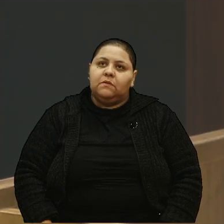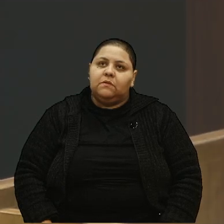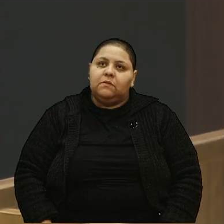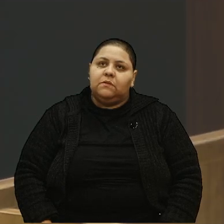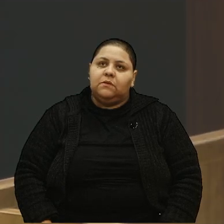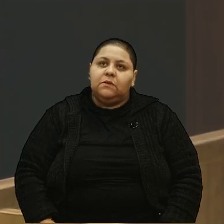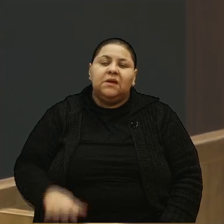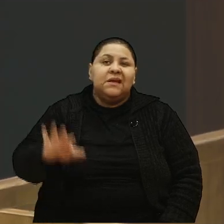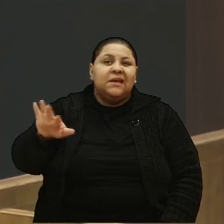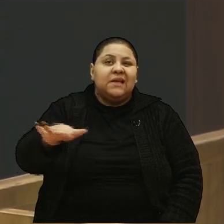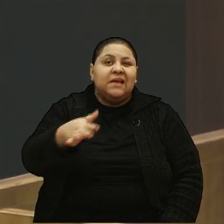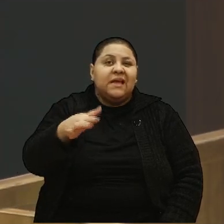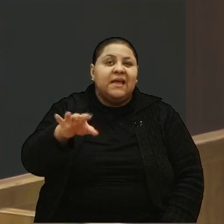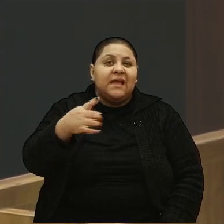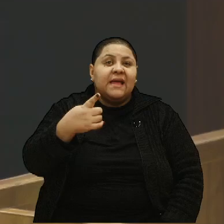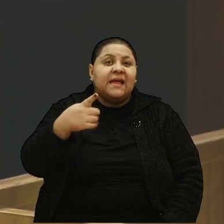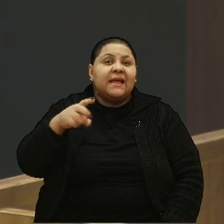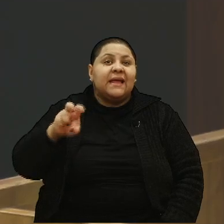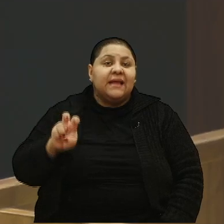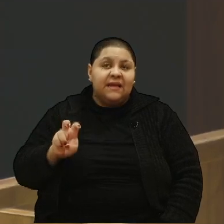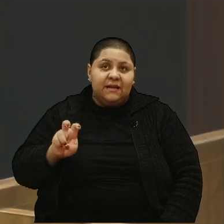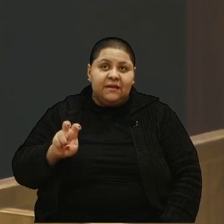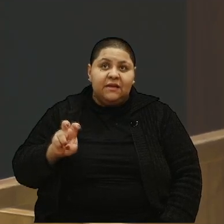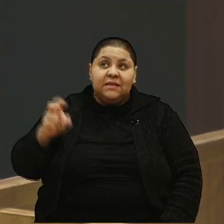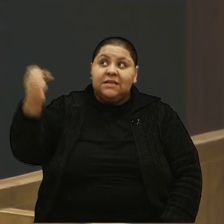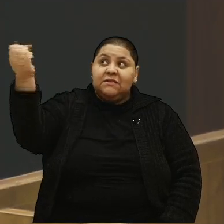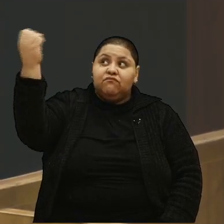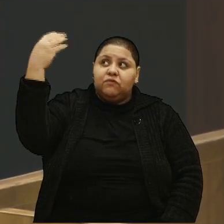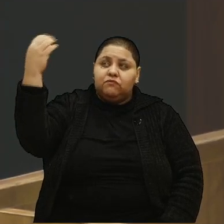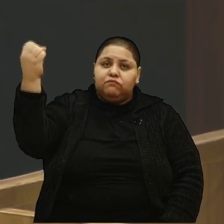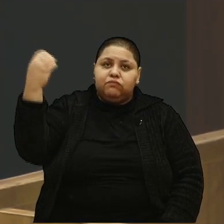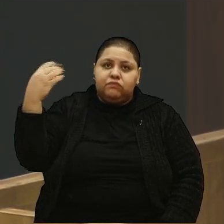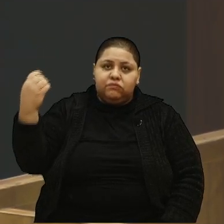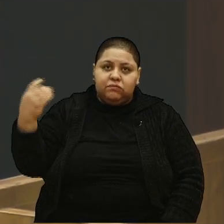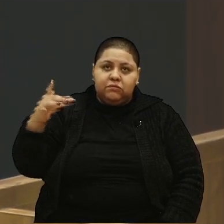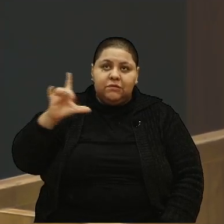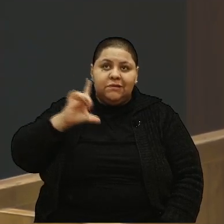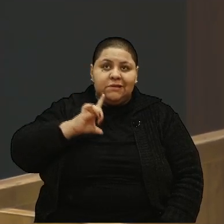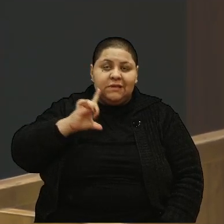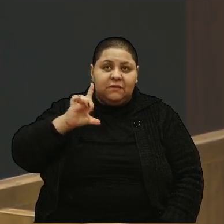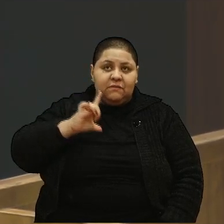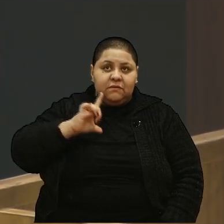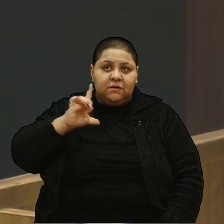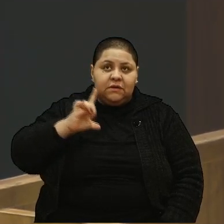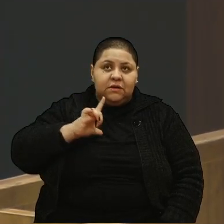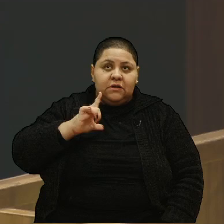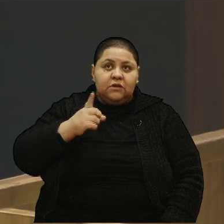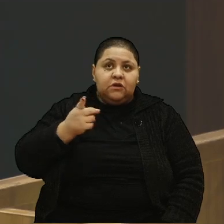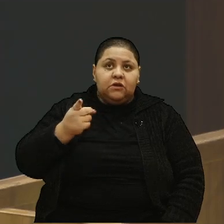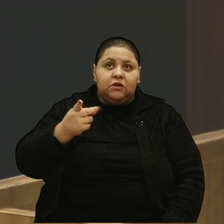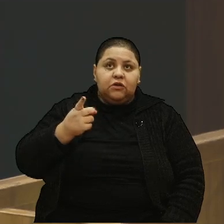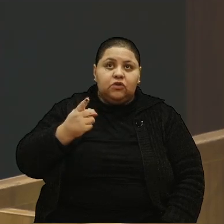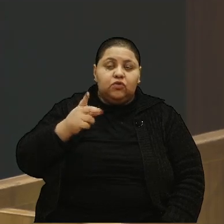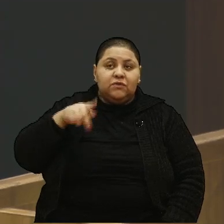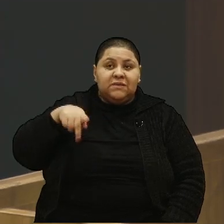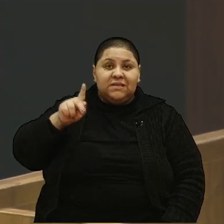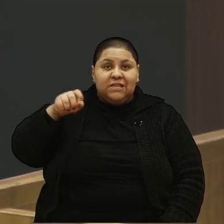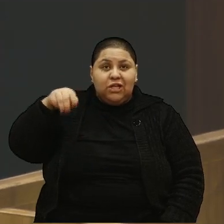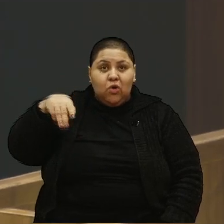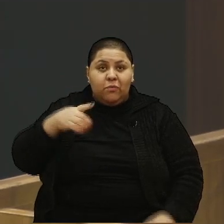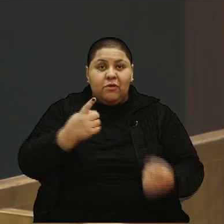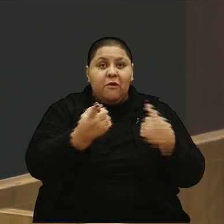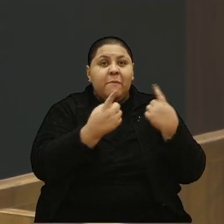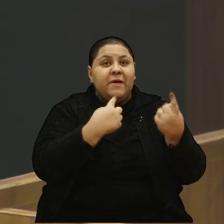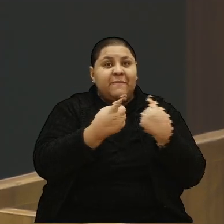são cerca de 15 semáforos que nós temos ao longo dos 12 quilômetros perimetral.